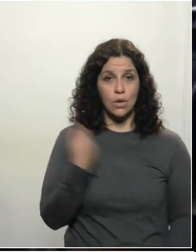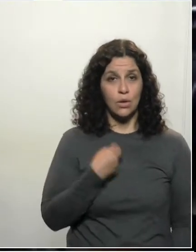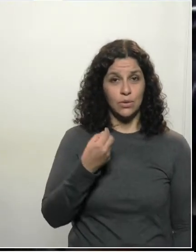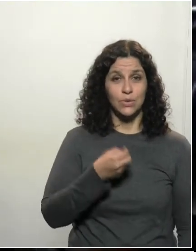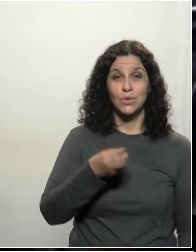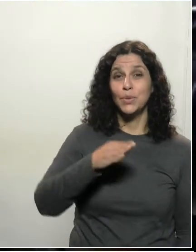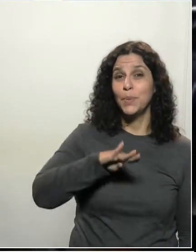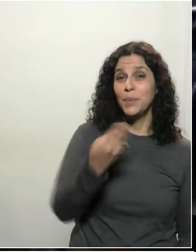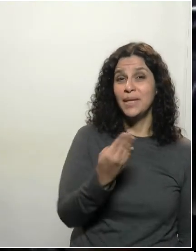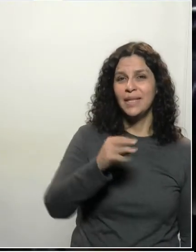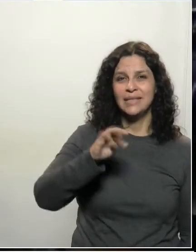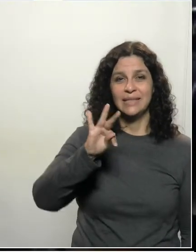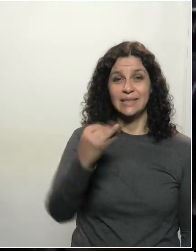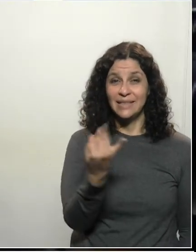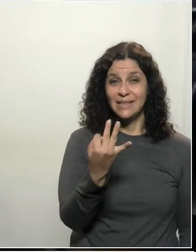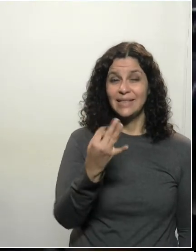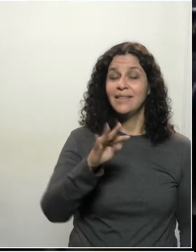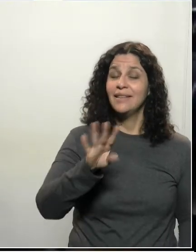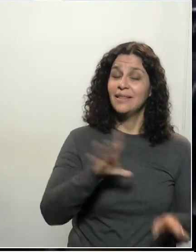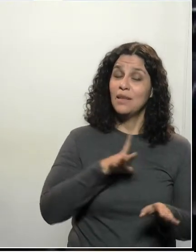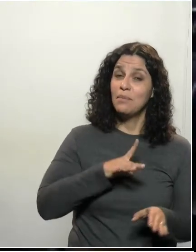tetra-presidente, não sei como é que eu trato,